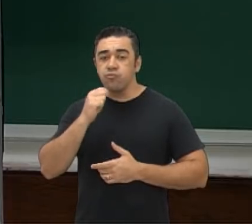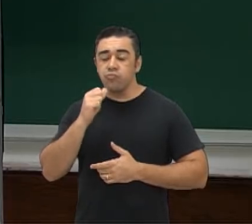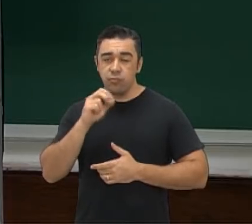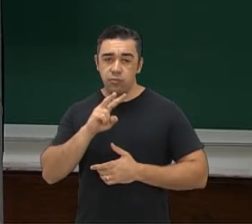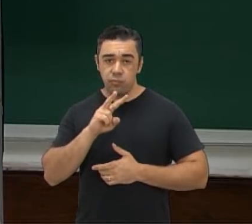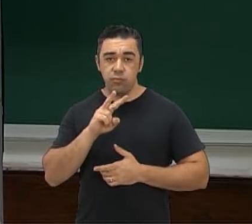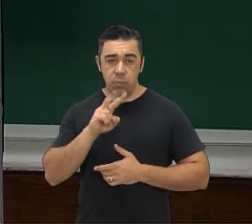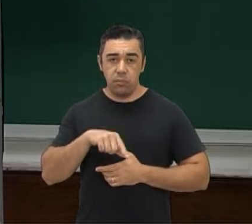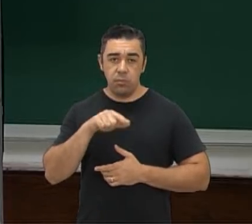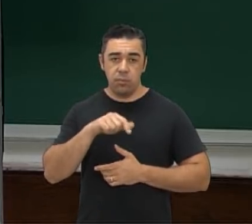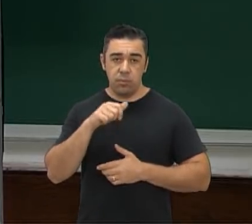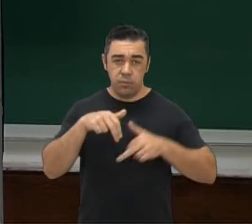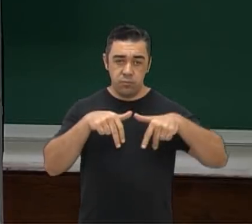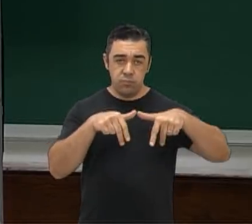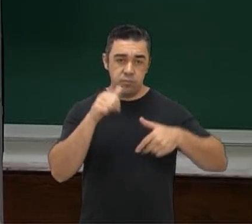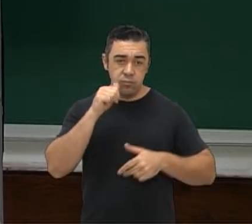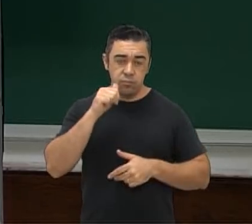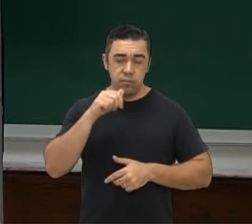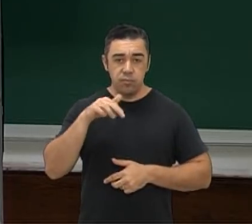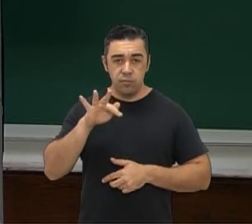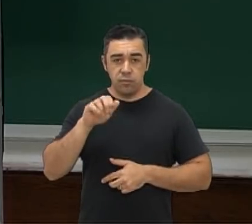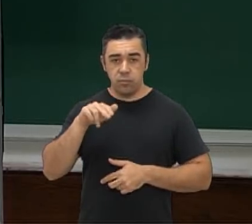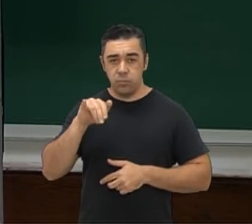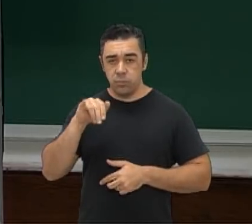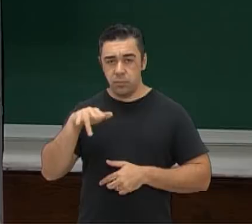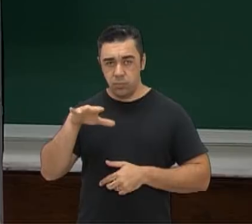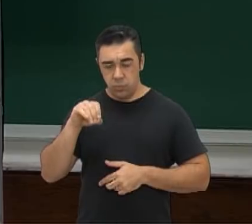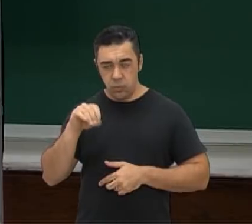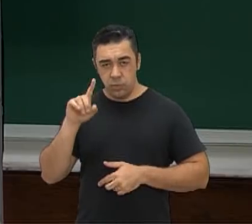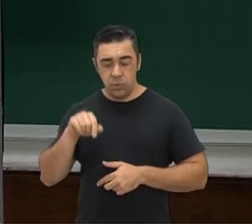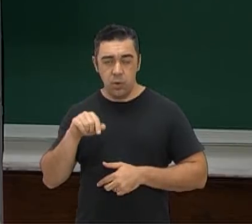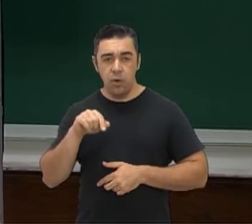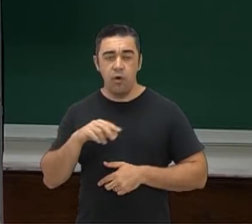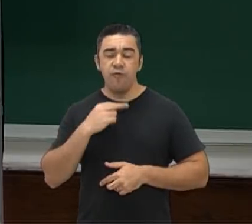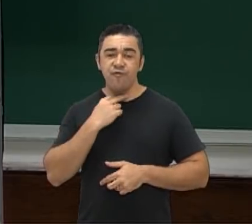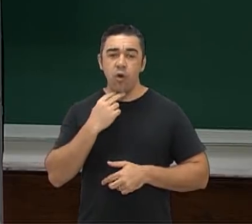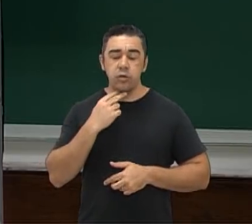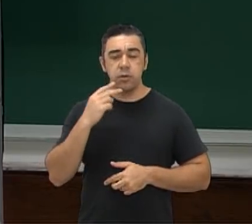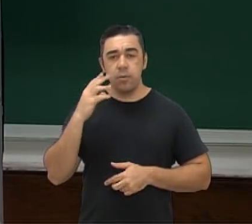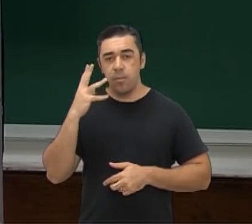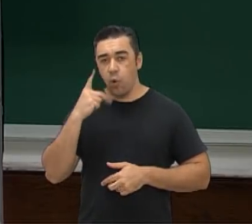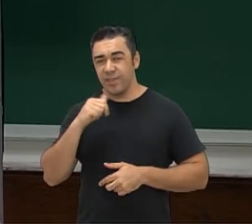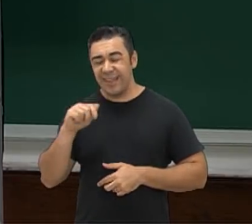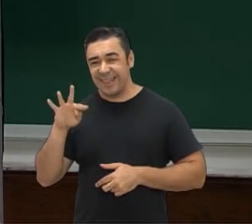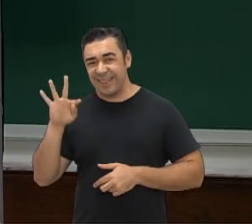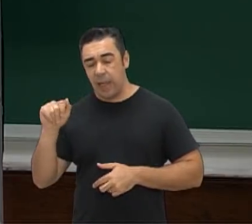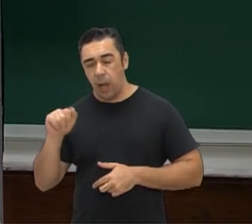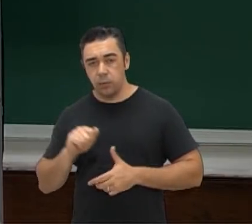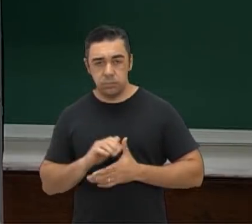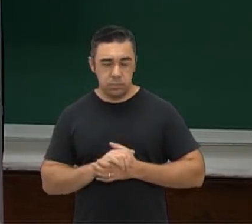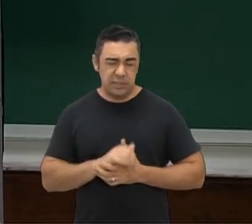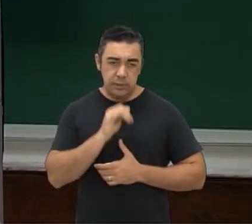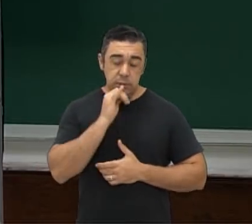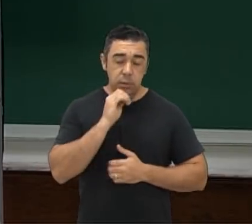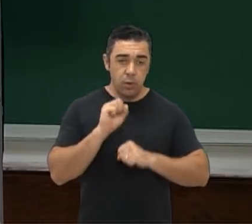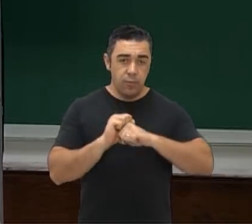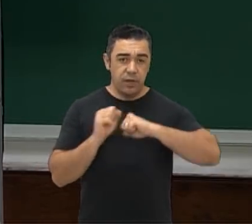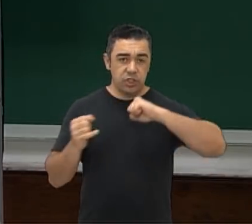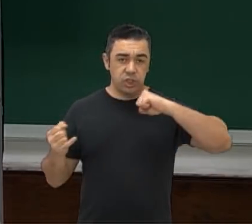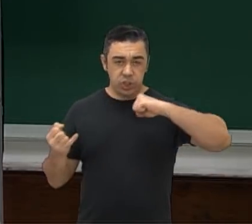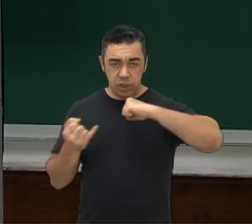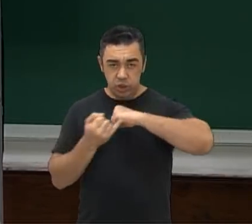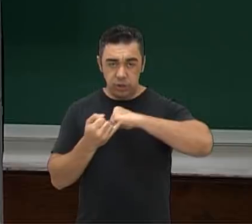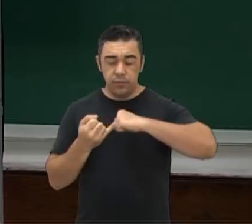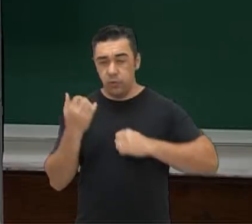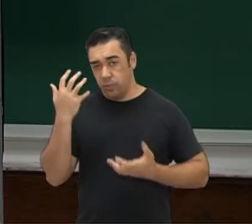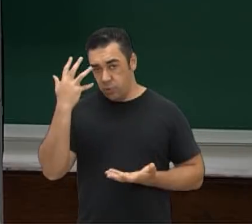frente. Então, eu tenho que voz é um substantivo feminino, certo? E se eu vou fazer ali, utilizar um adjetivo, nesse caso